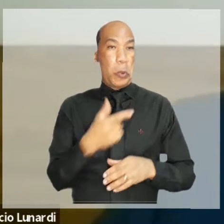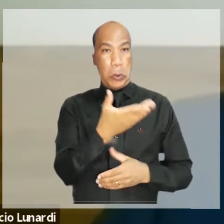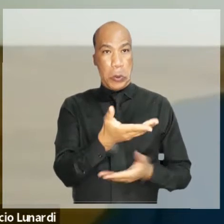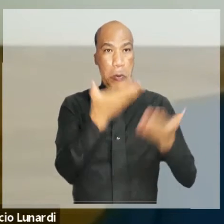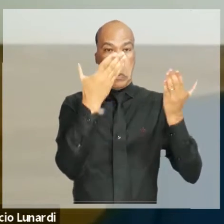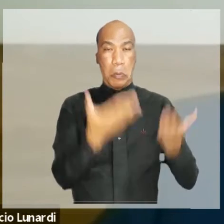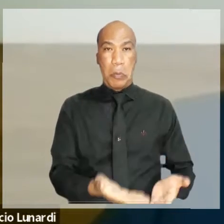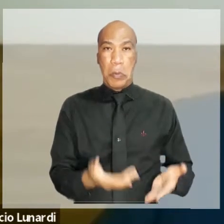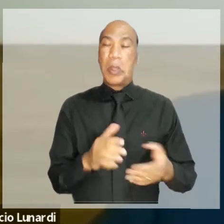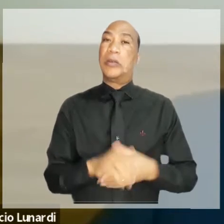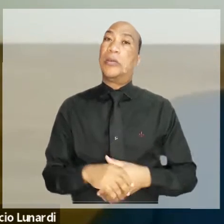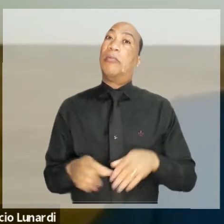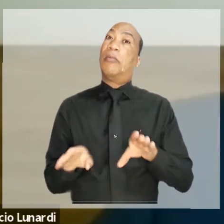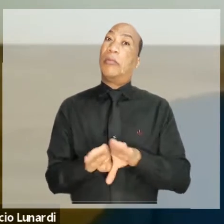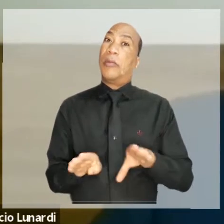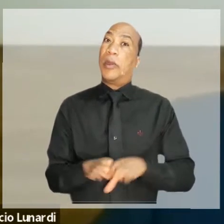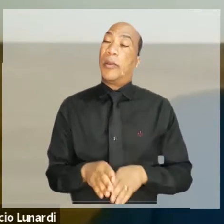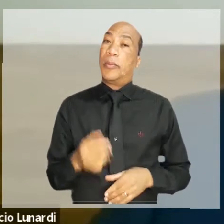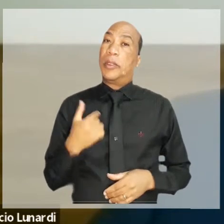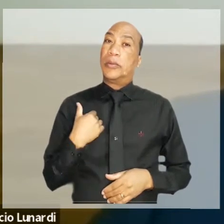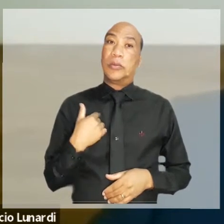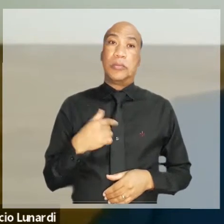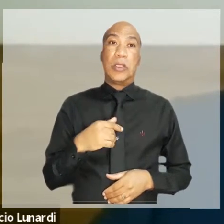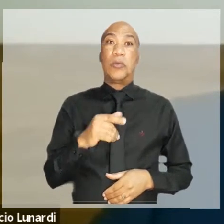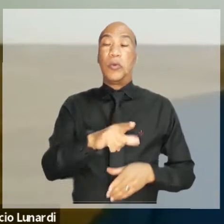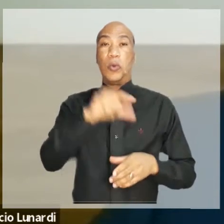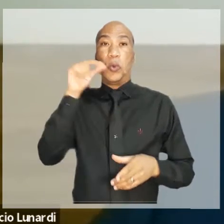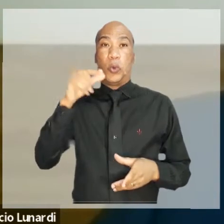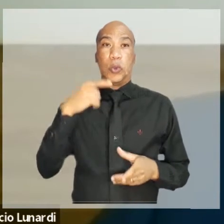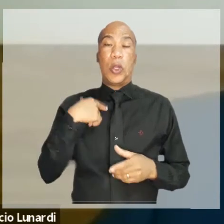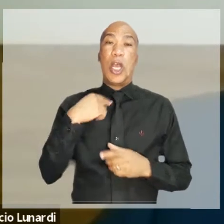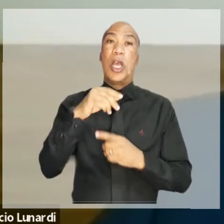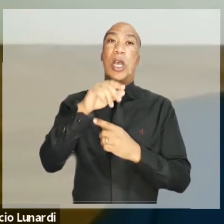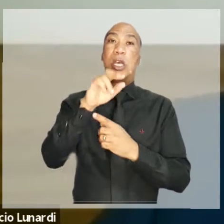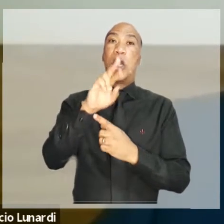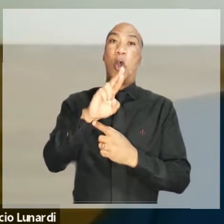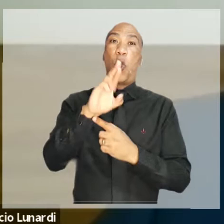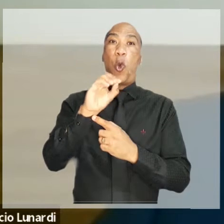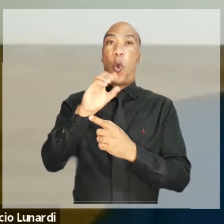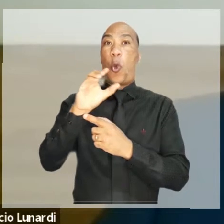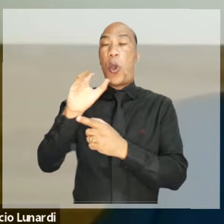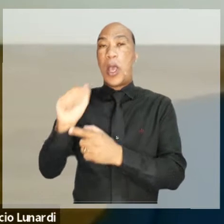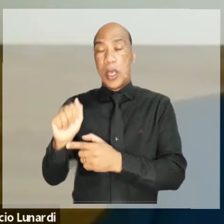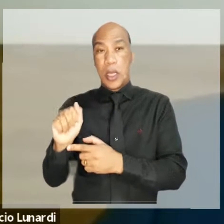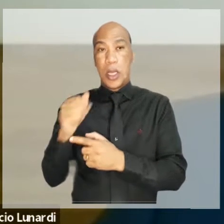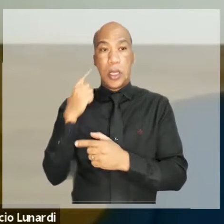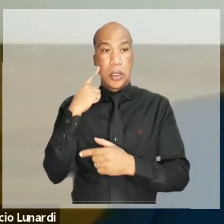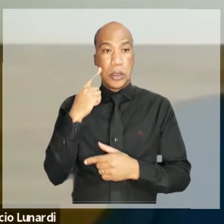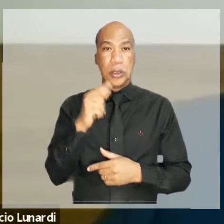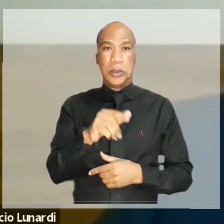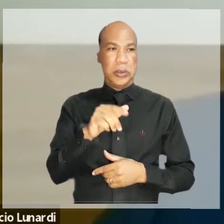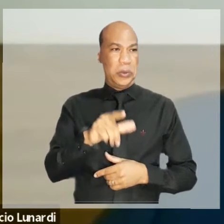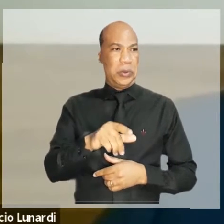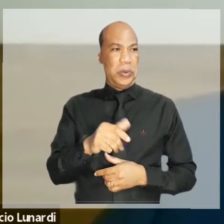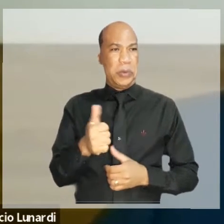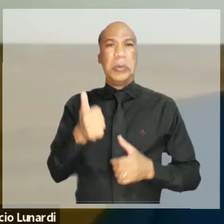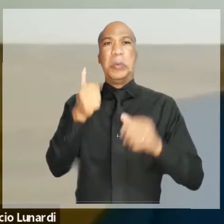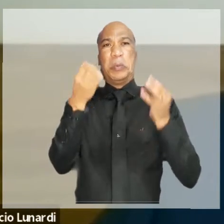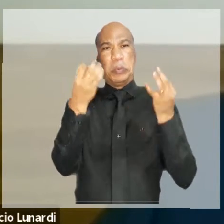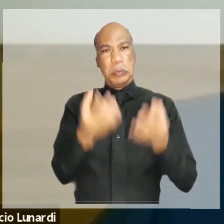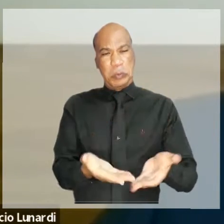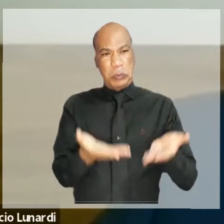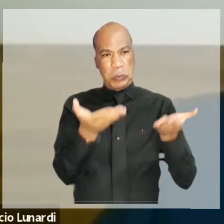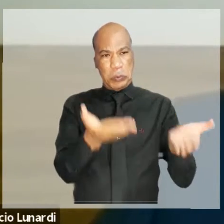membro fellow, né, da ASROCA, Organização da Sociedade Civil Global, que reconhece e apoia o trabalho